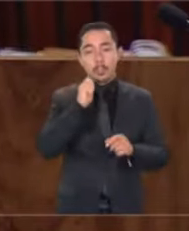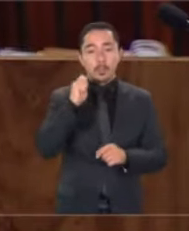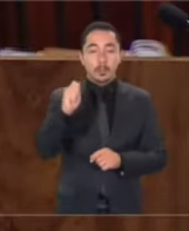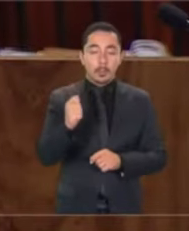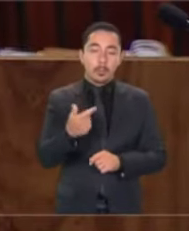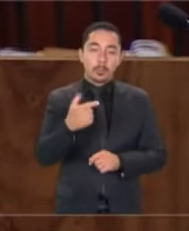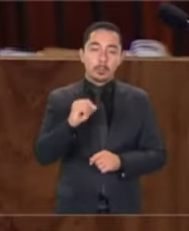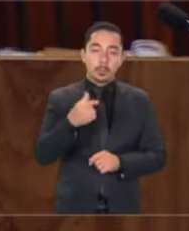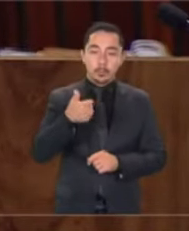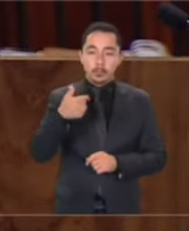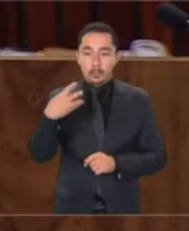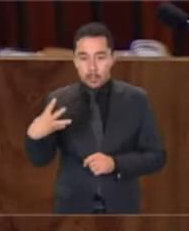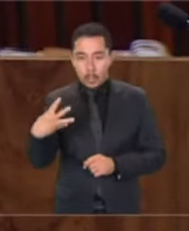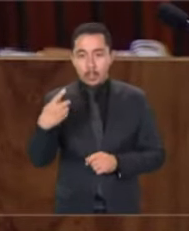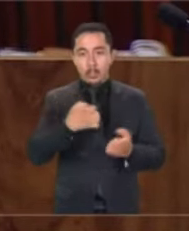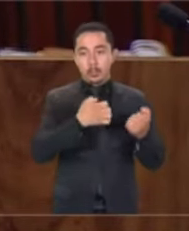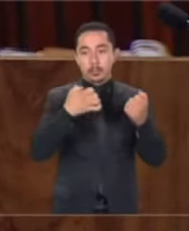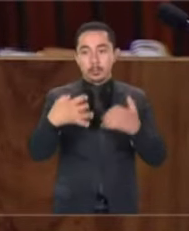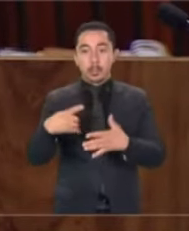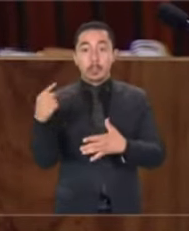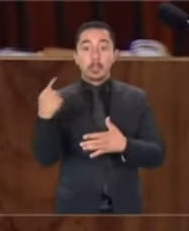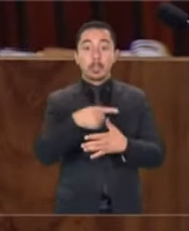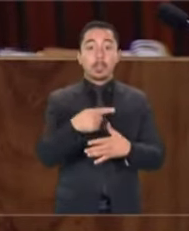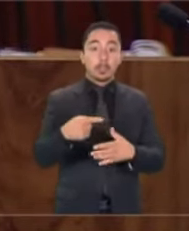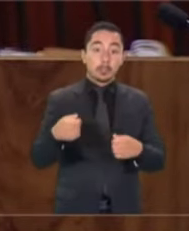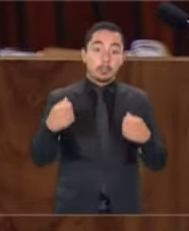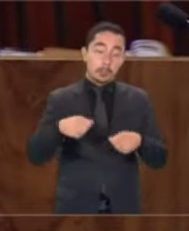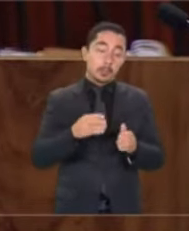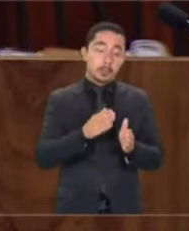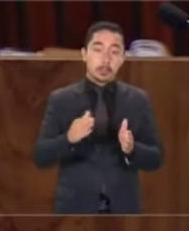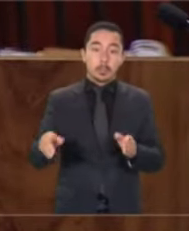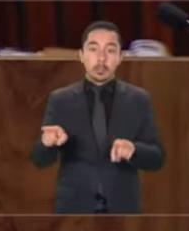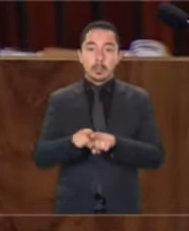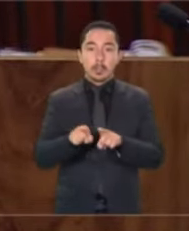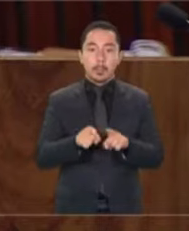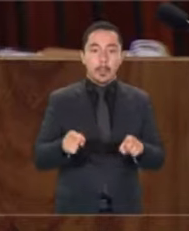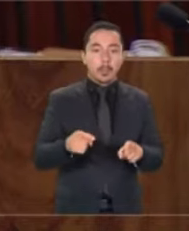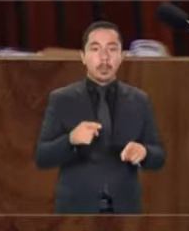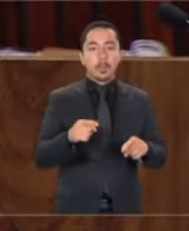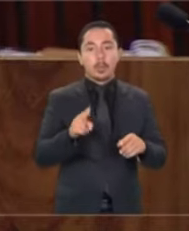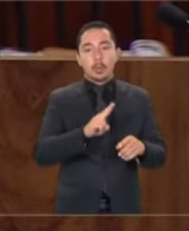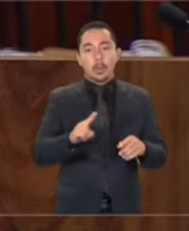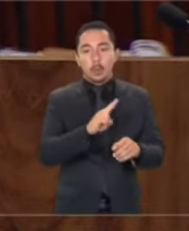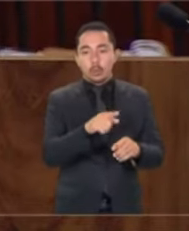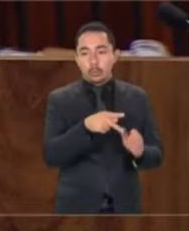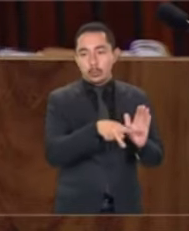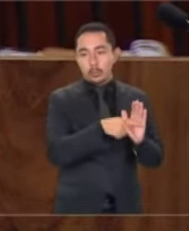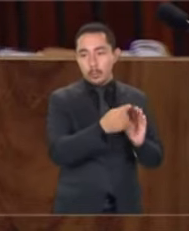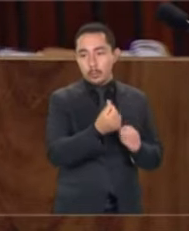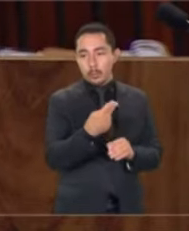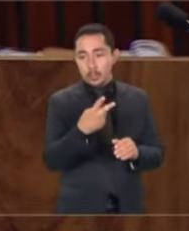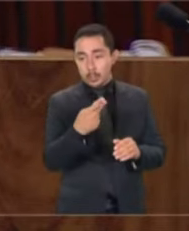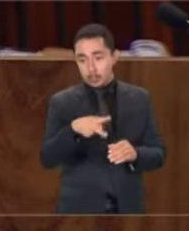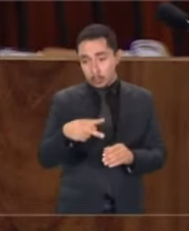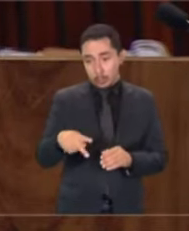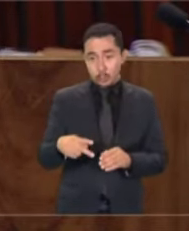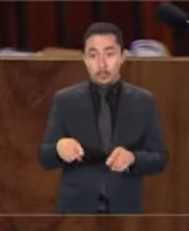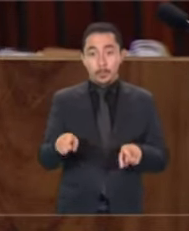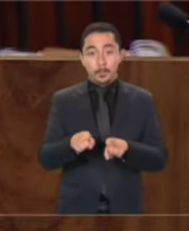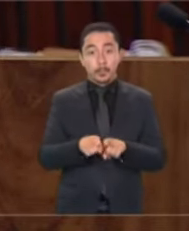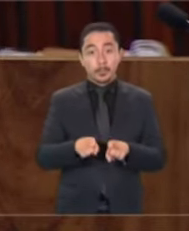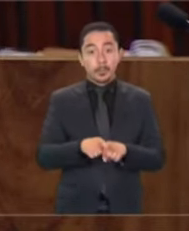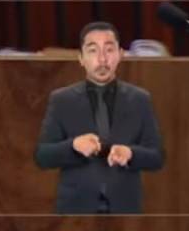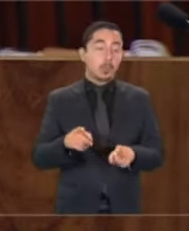ser consideradas regulares as despesas custeadas com recursos públicos quando os documentos e as